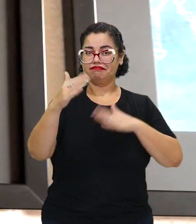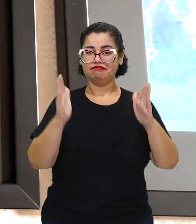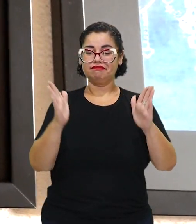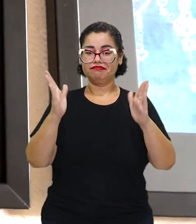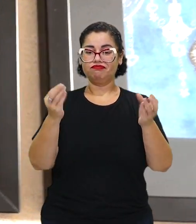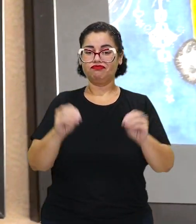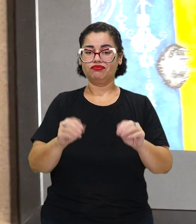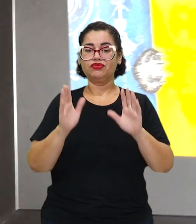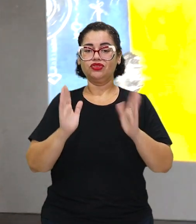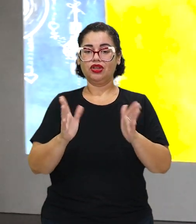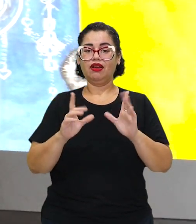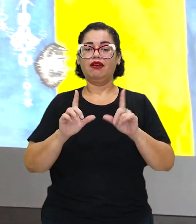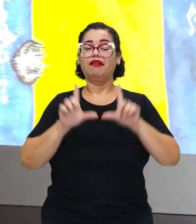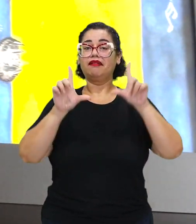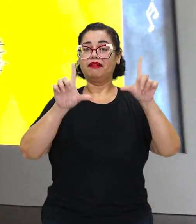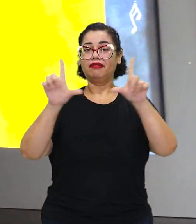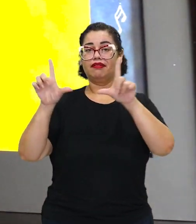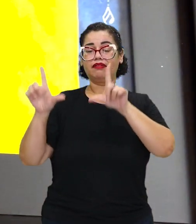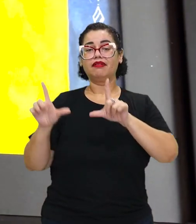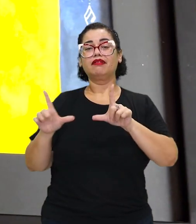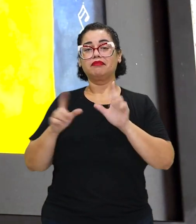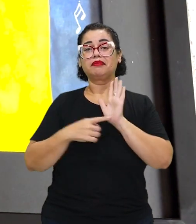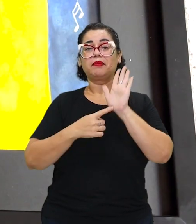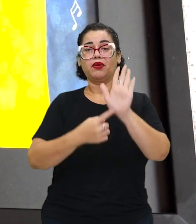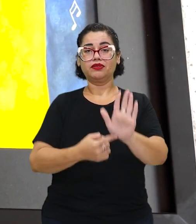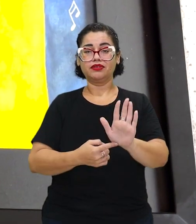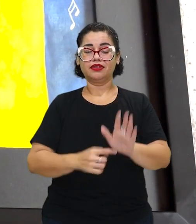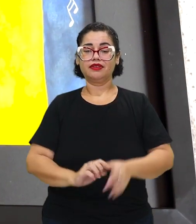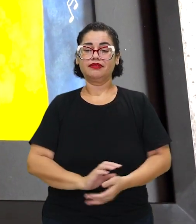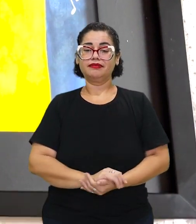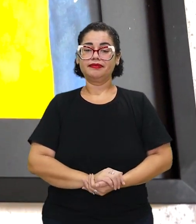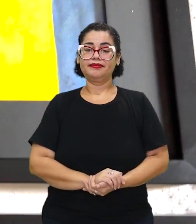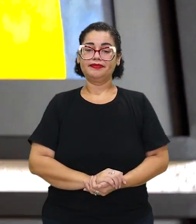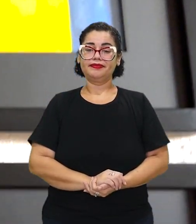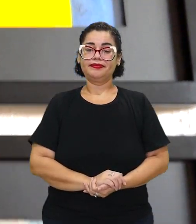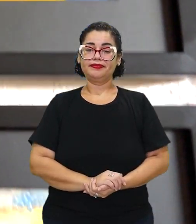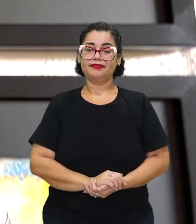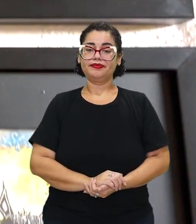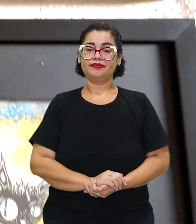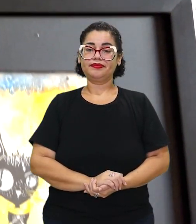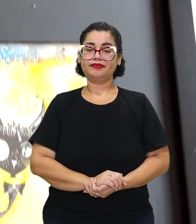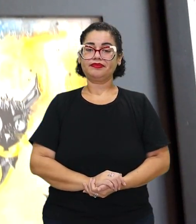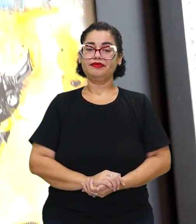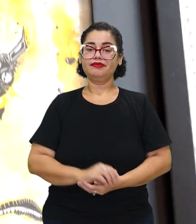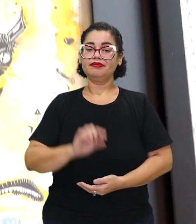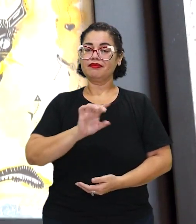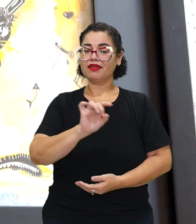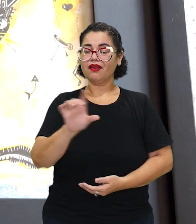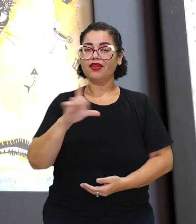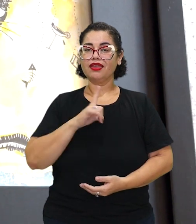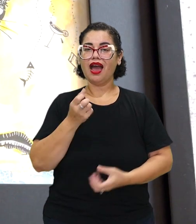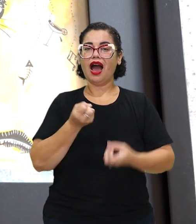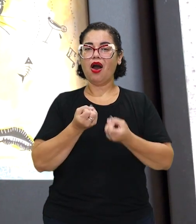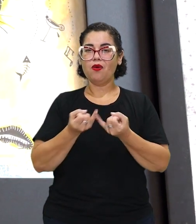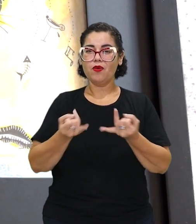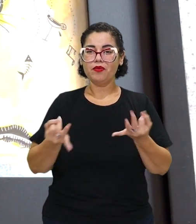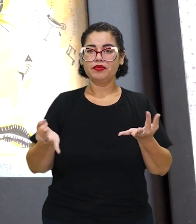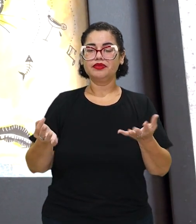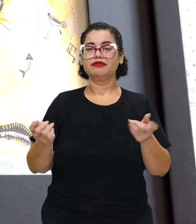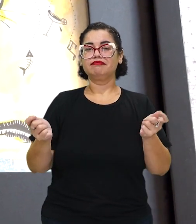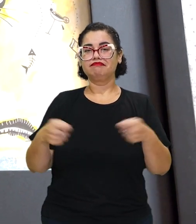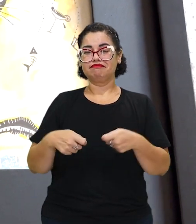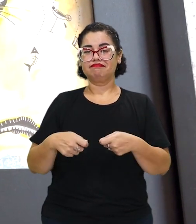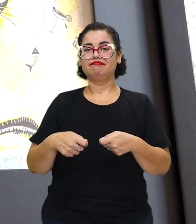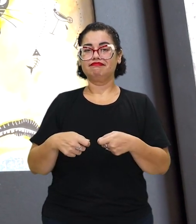foram emolduradas porque elas participaram de uma exposição. Então